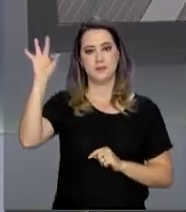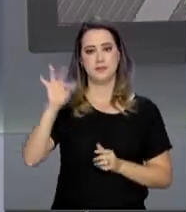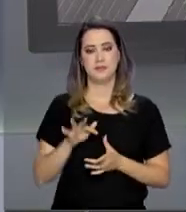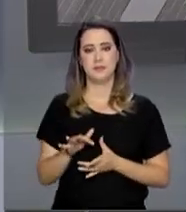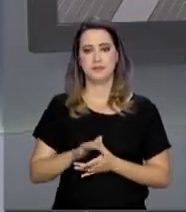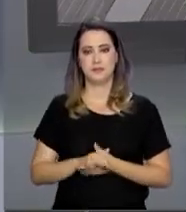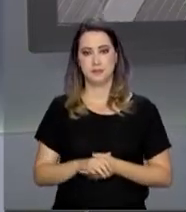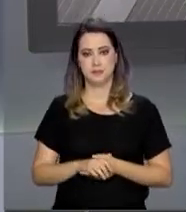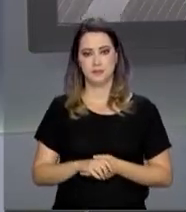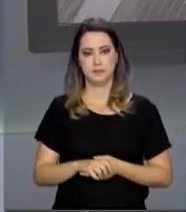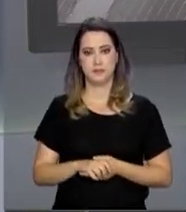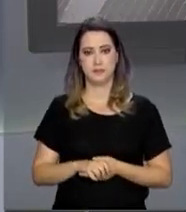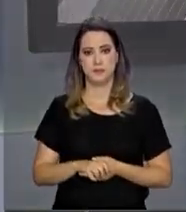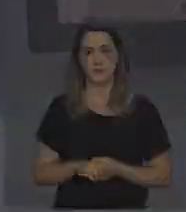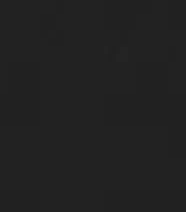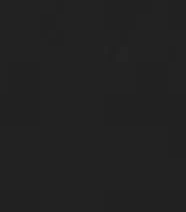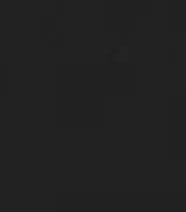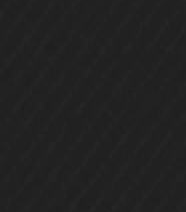do governo federal